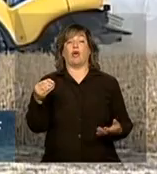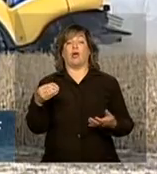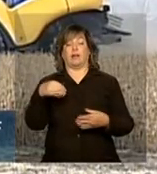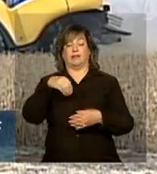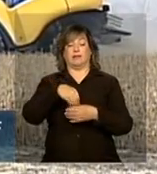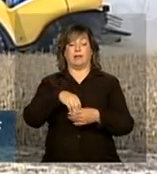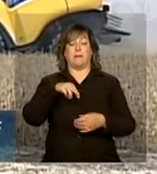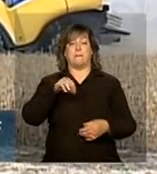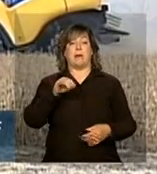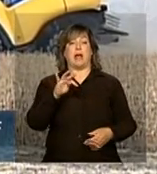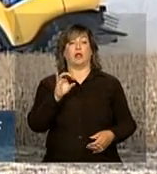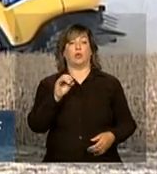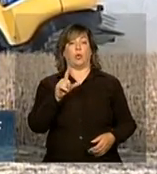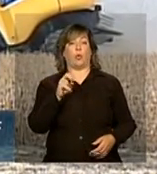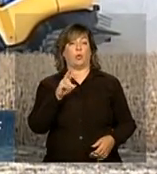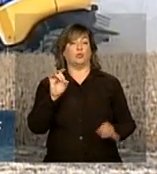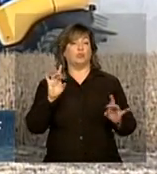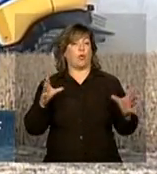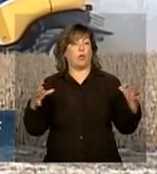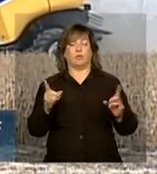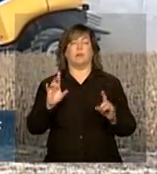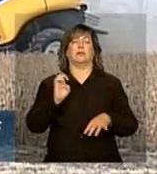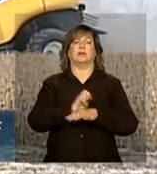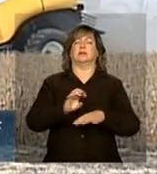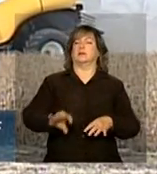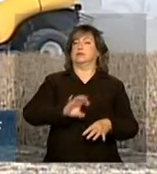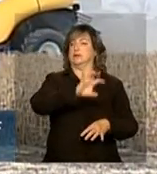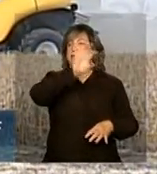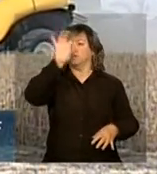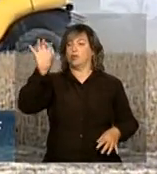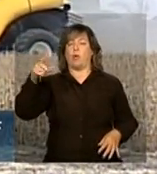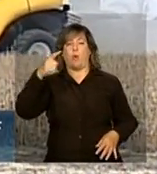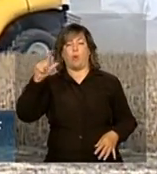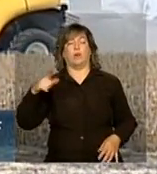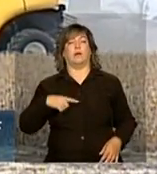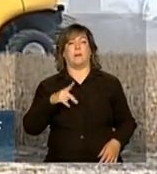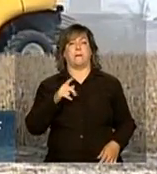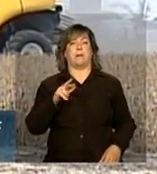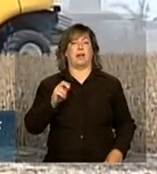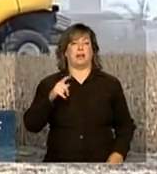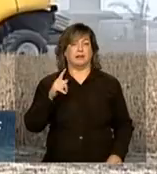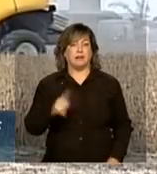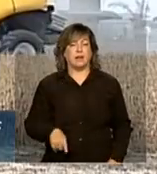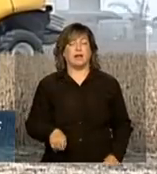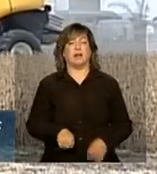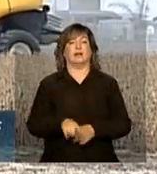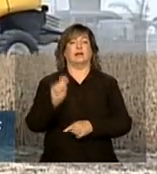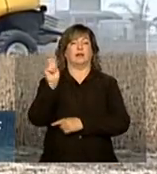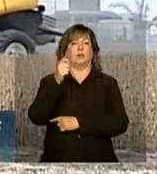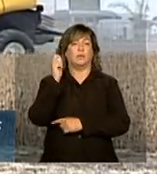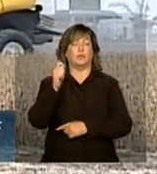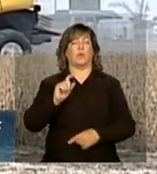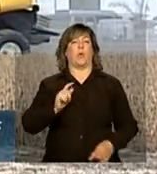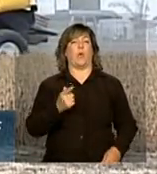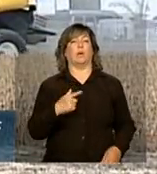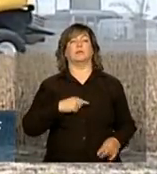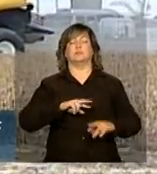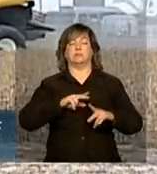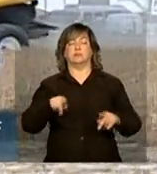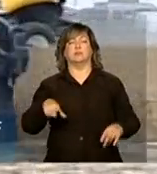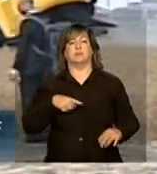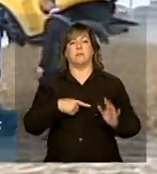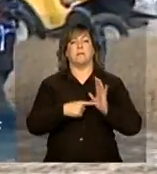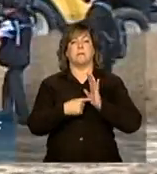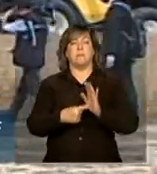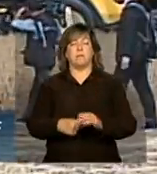mas também em outros estados Paraná o Rio Grande do Sul e Goiás também registraram aí um bom